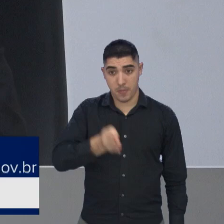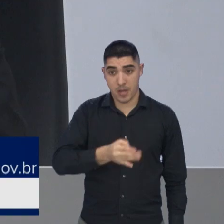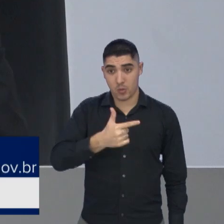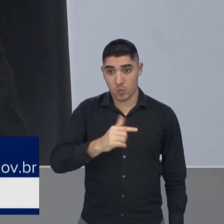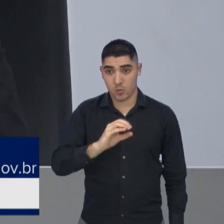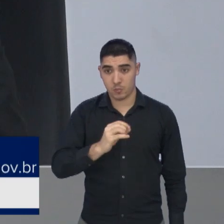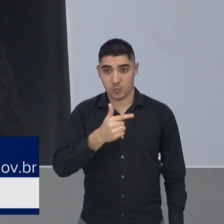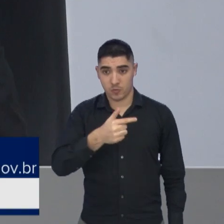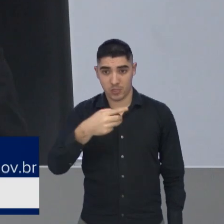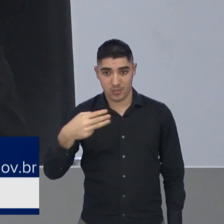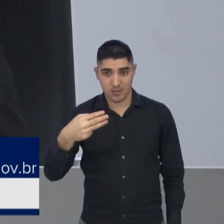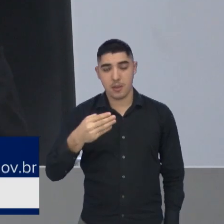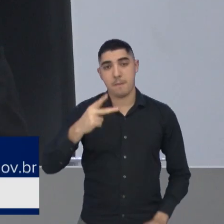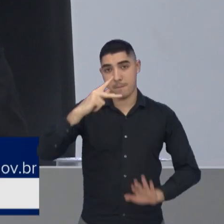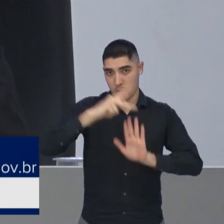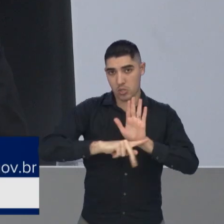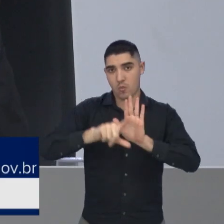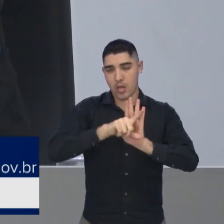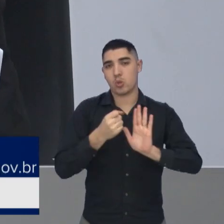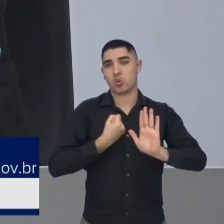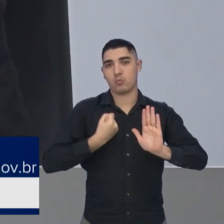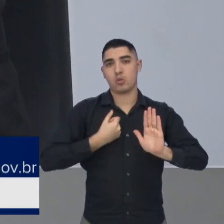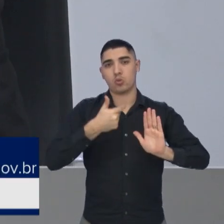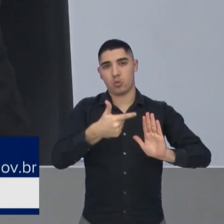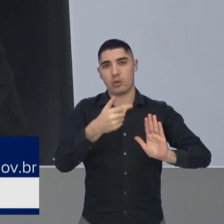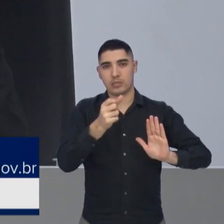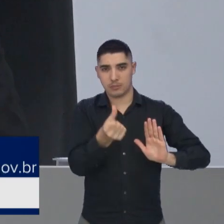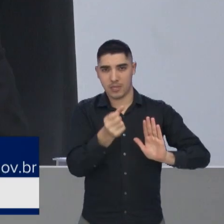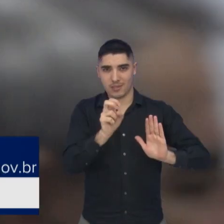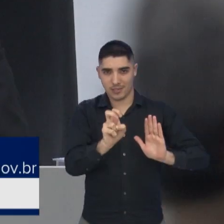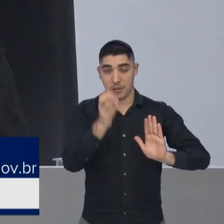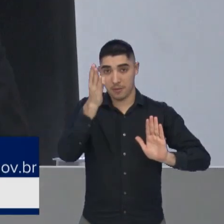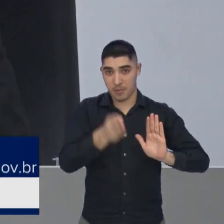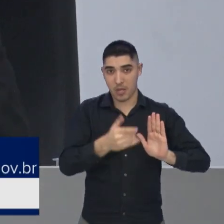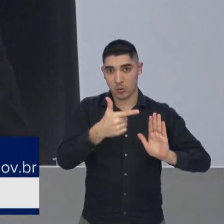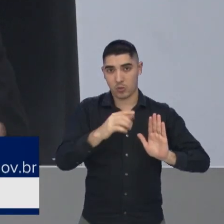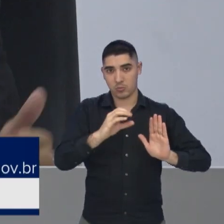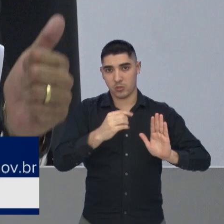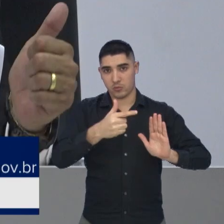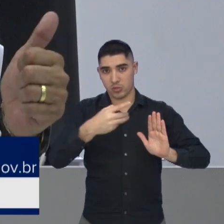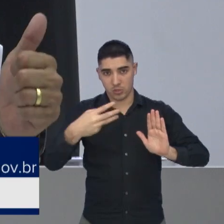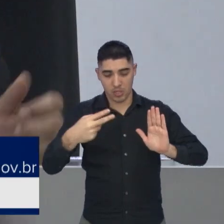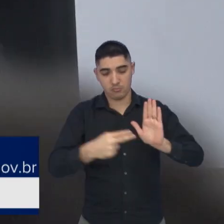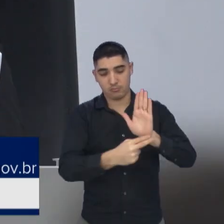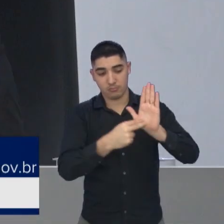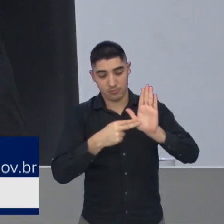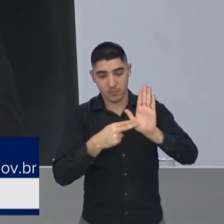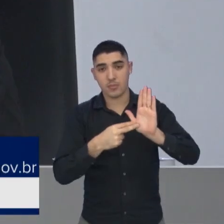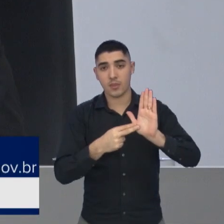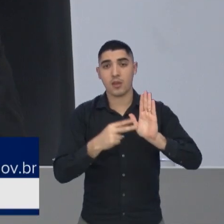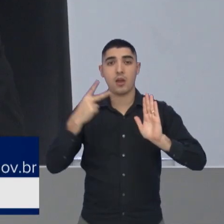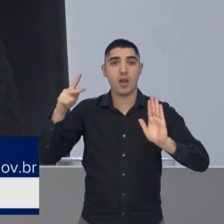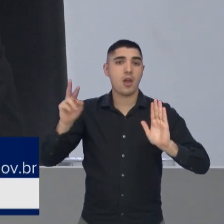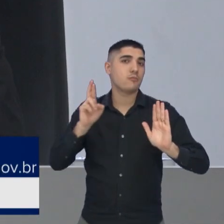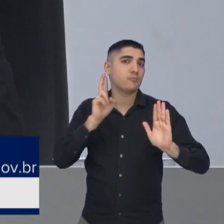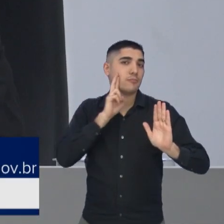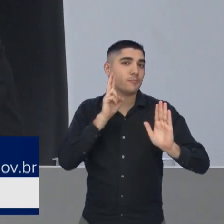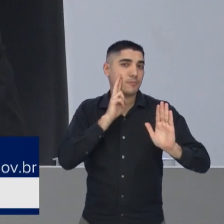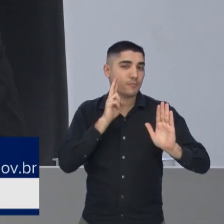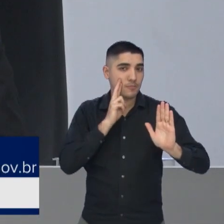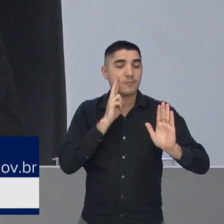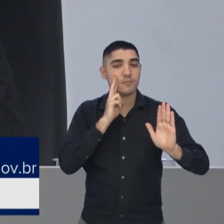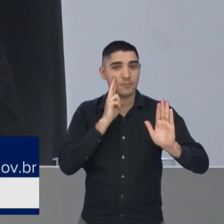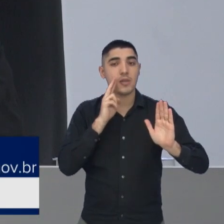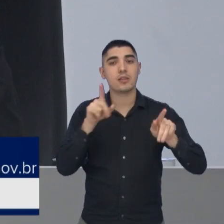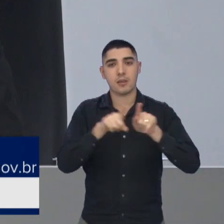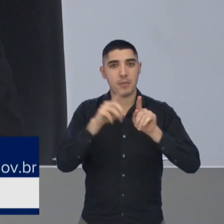8522/2023, projeto de lei de número 265/2023, autoria do vereador Renato Santiago,